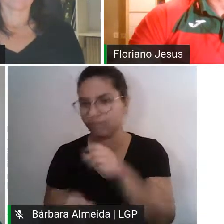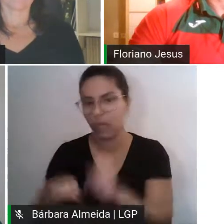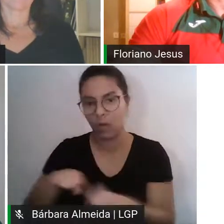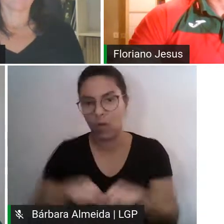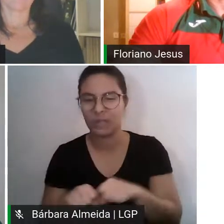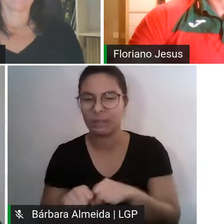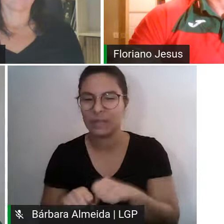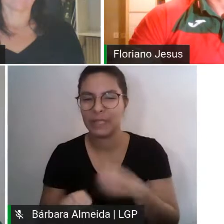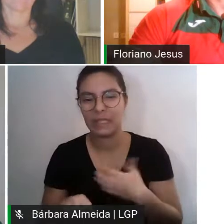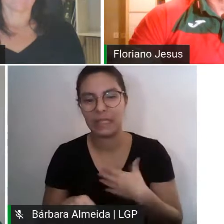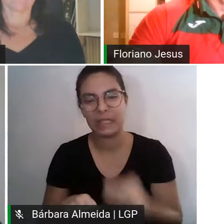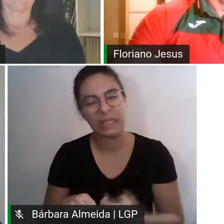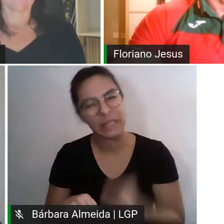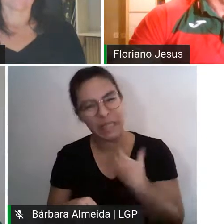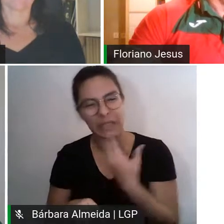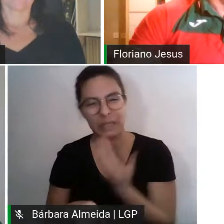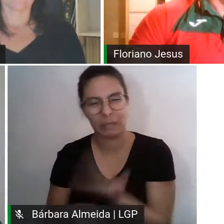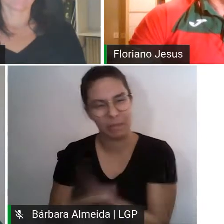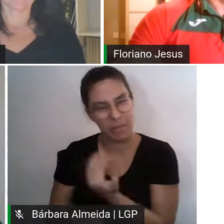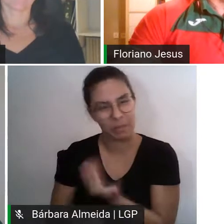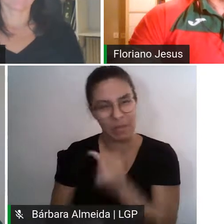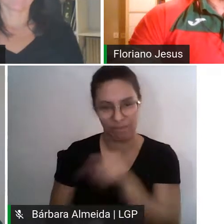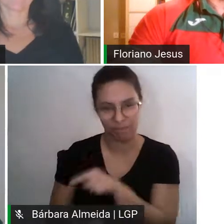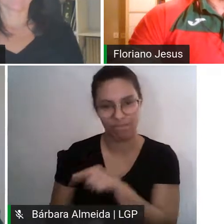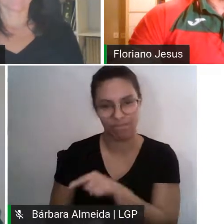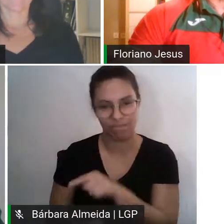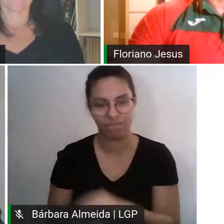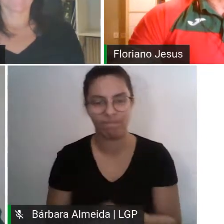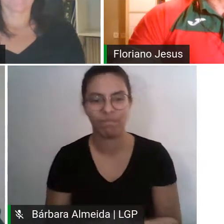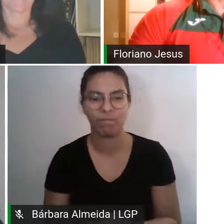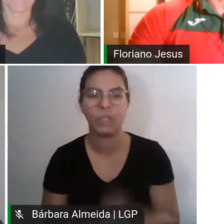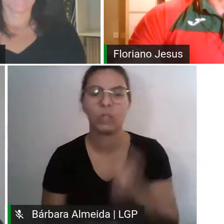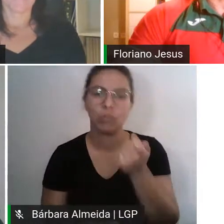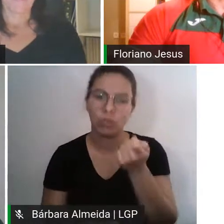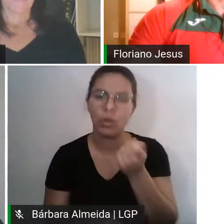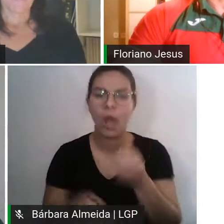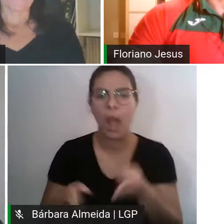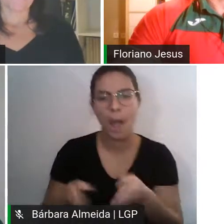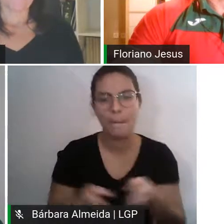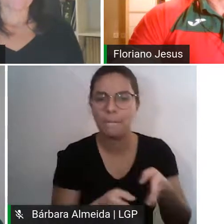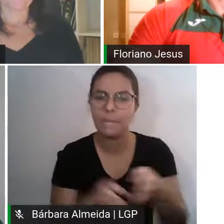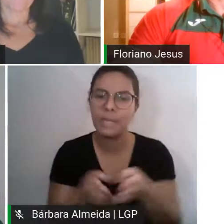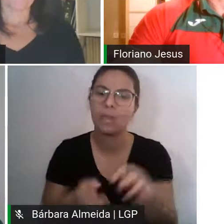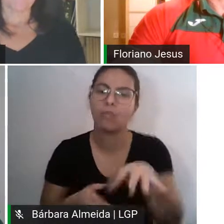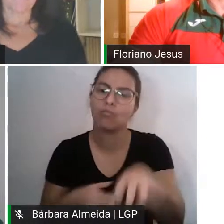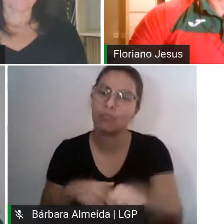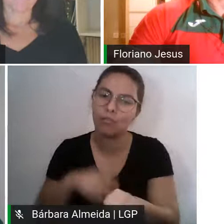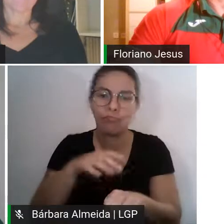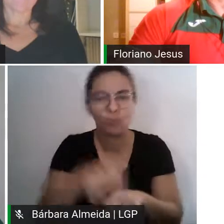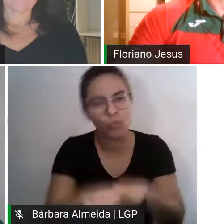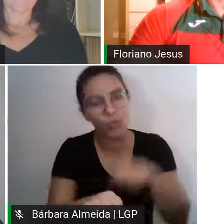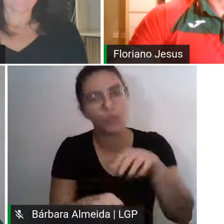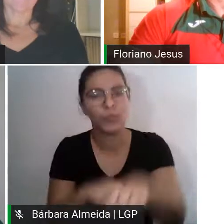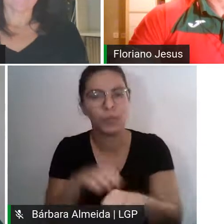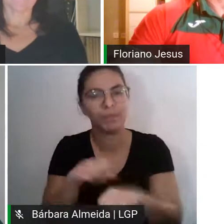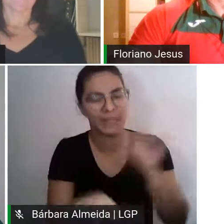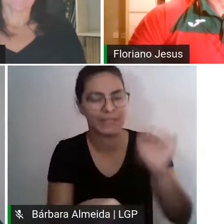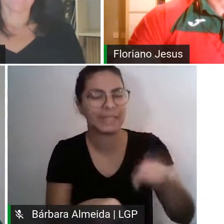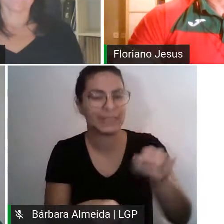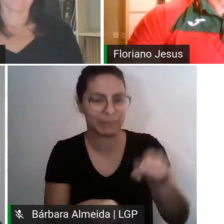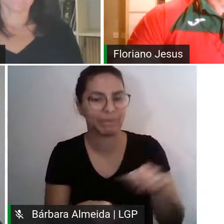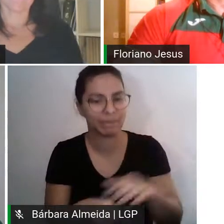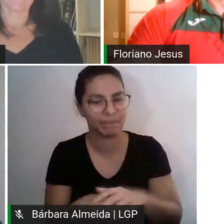fica revoltado. É um caminho que se faz caminhando, e certamente, caminhando. Yeah. E